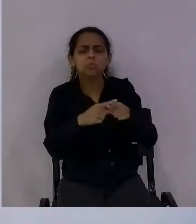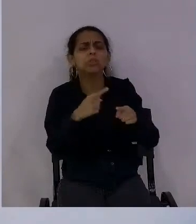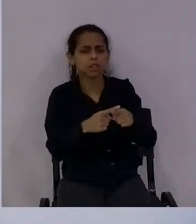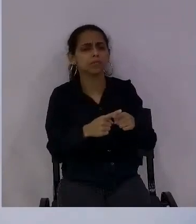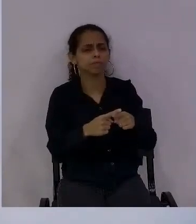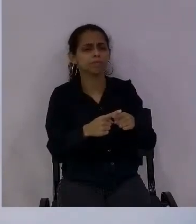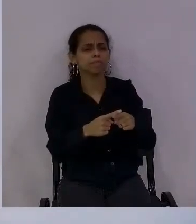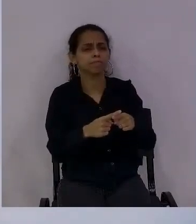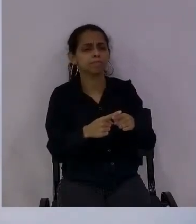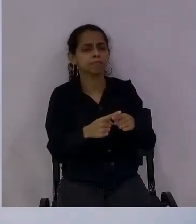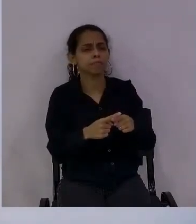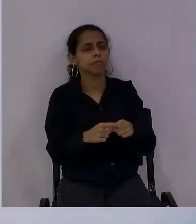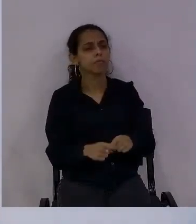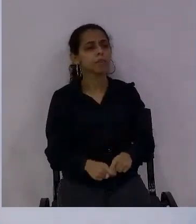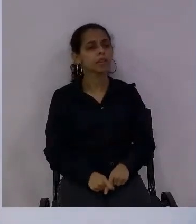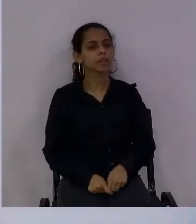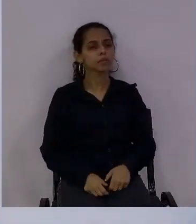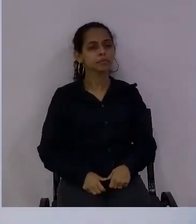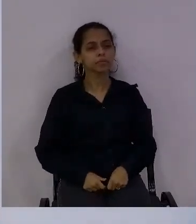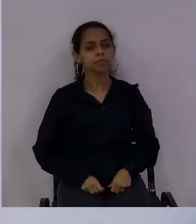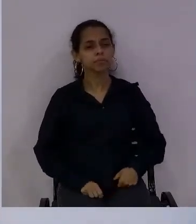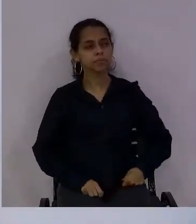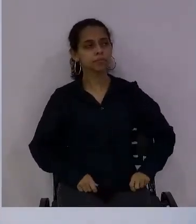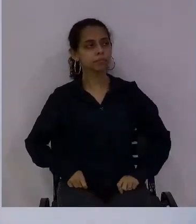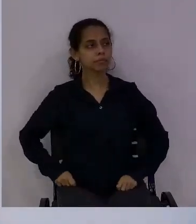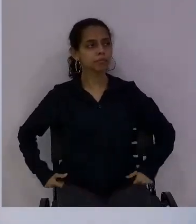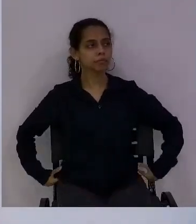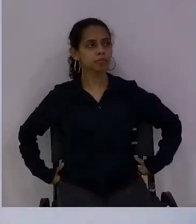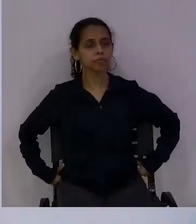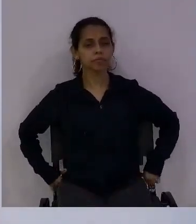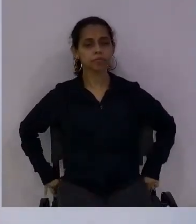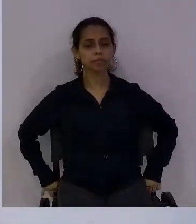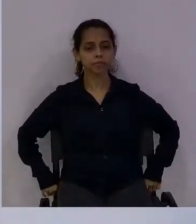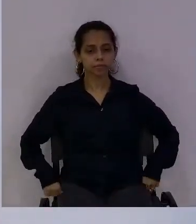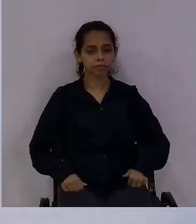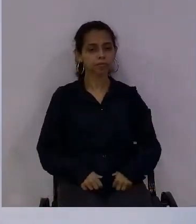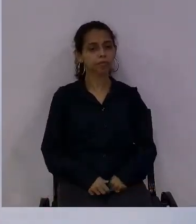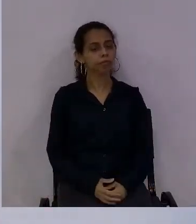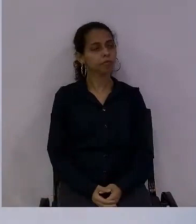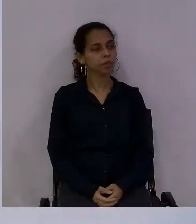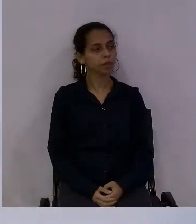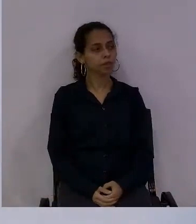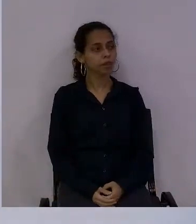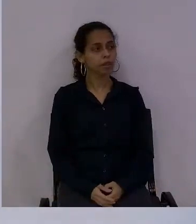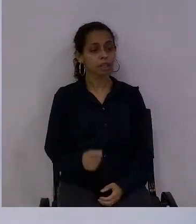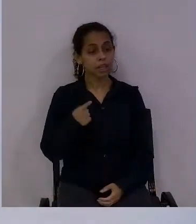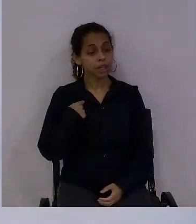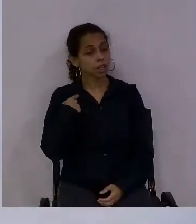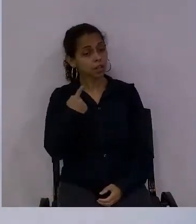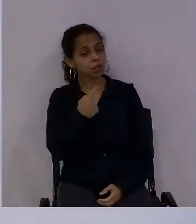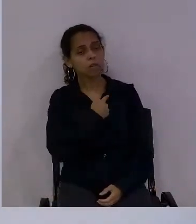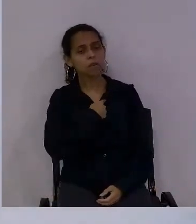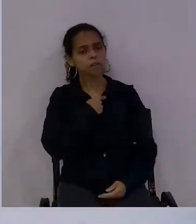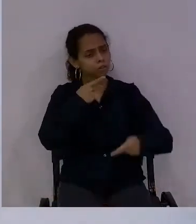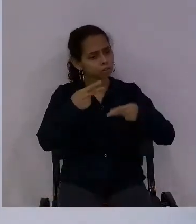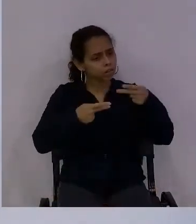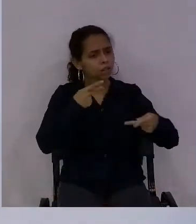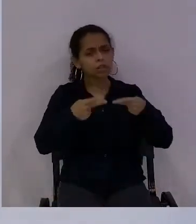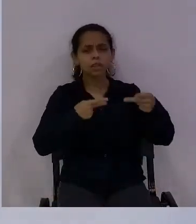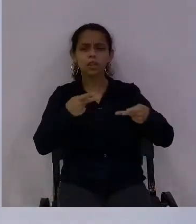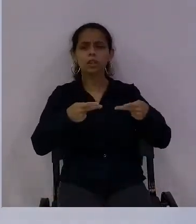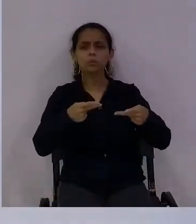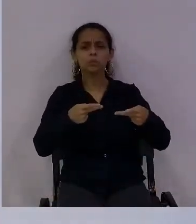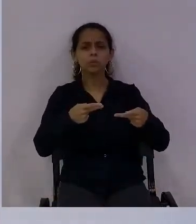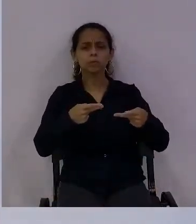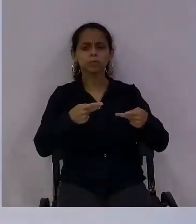talvez não estivesse preso ou obrigado a cumprir qualquer um desses. E nós falaremos deste rito sobre